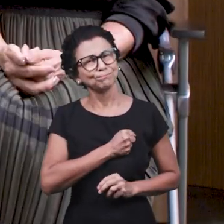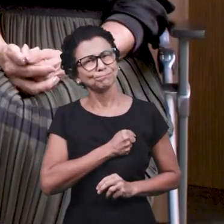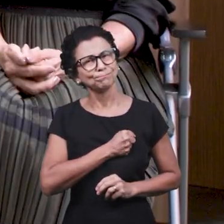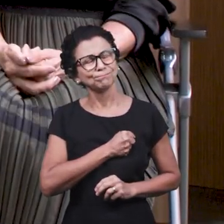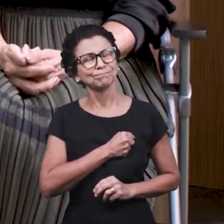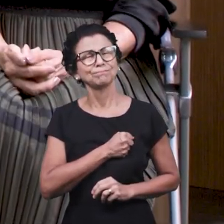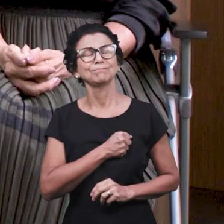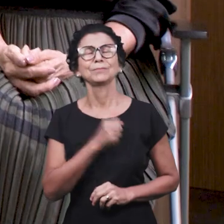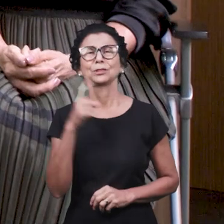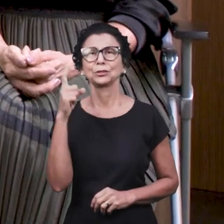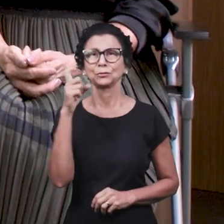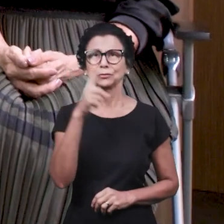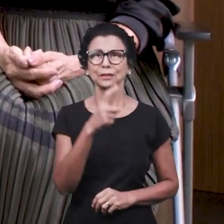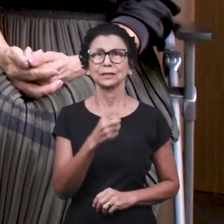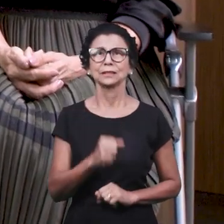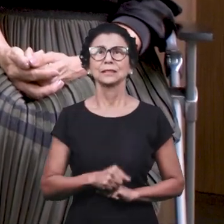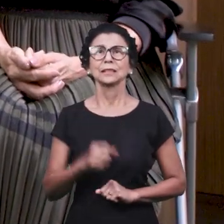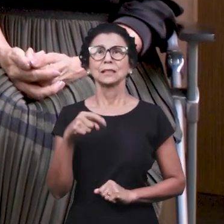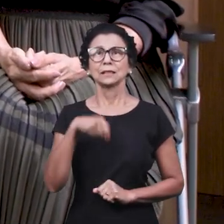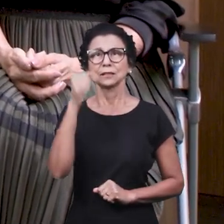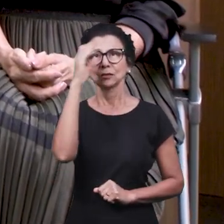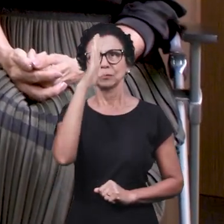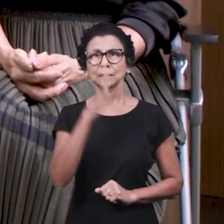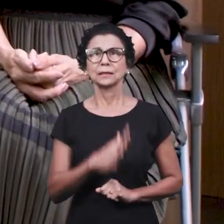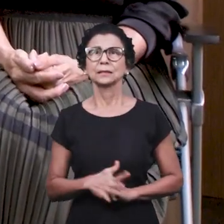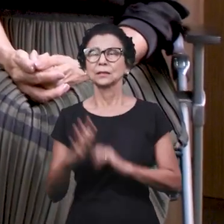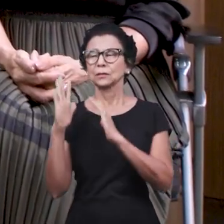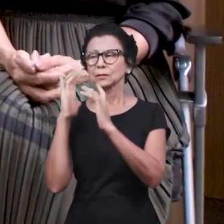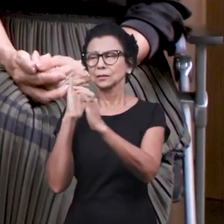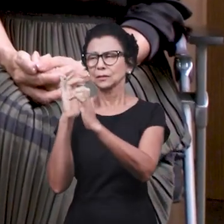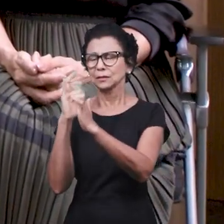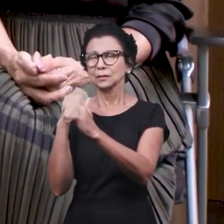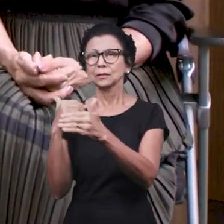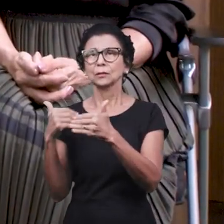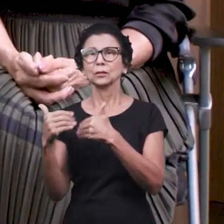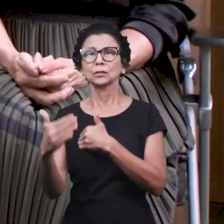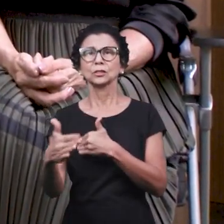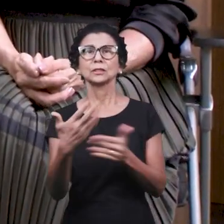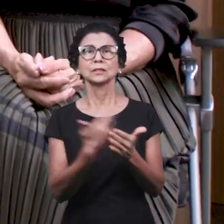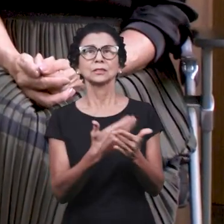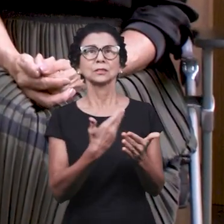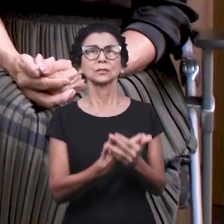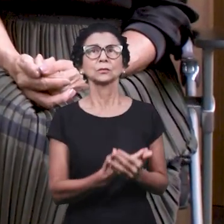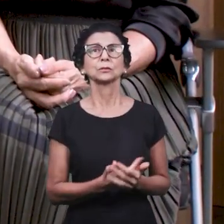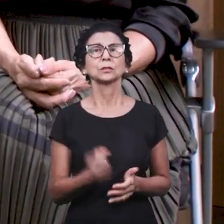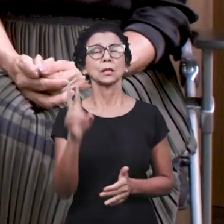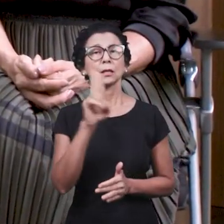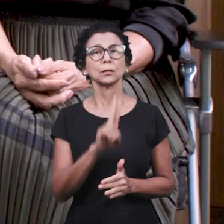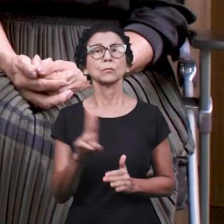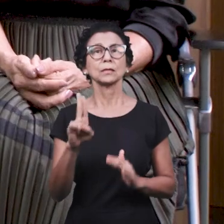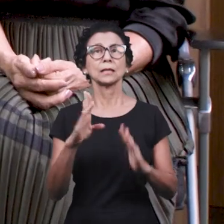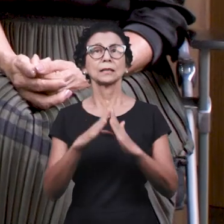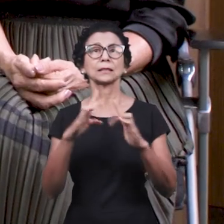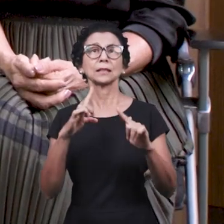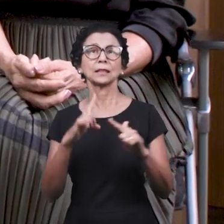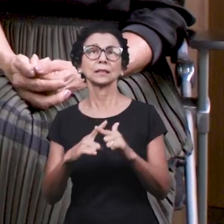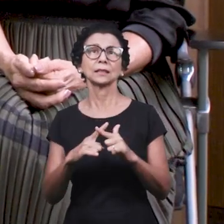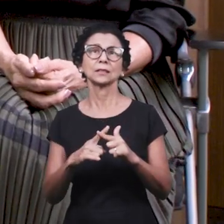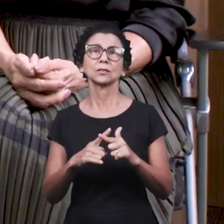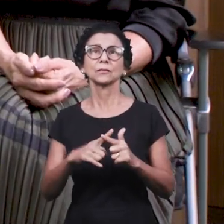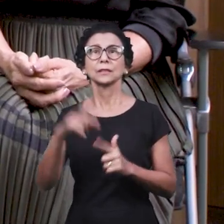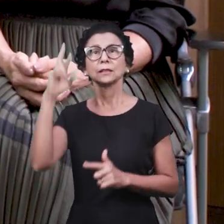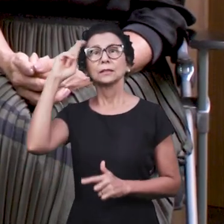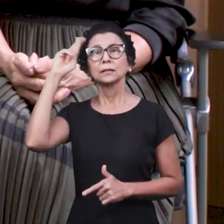flautista aqui no Brasil, fazia aulas, tinha uma rotina de estudos com instrumento e tava tocando na igreja. E aí eu fiquei, Senhor,